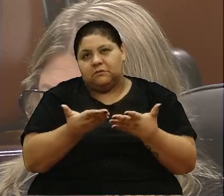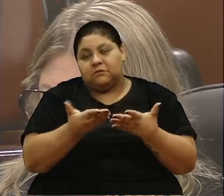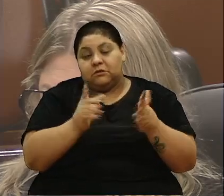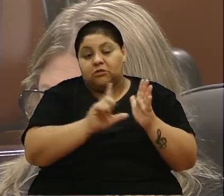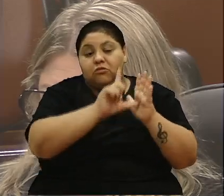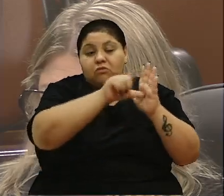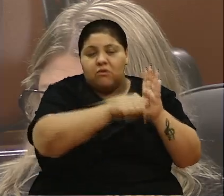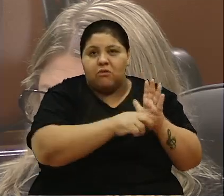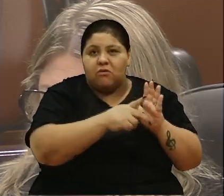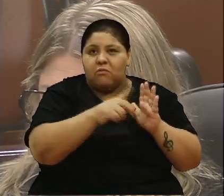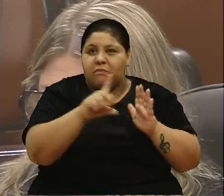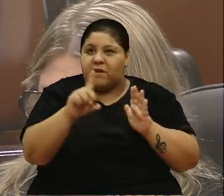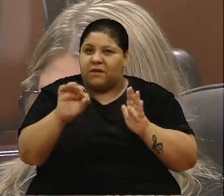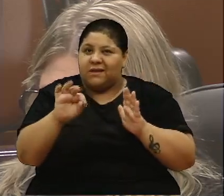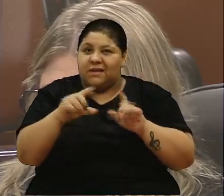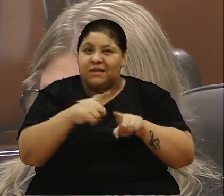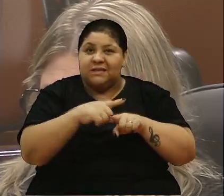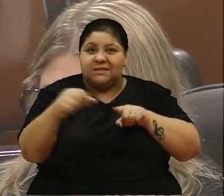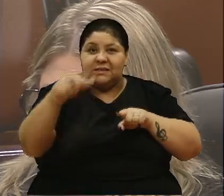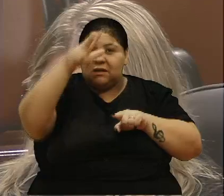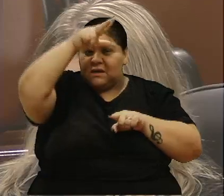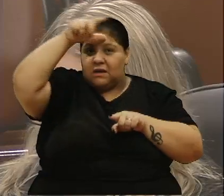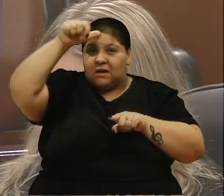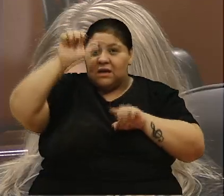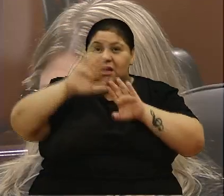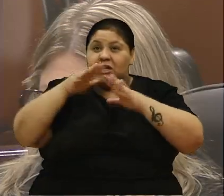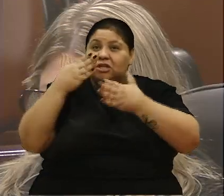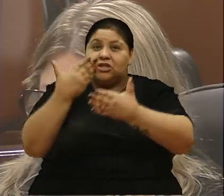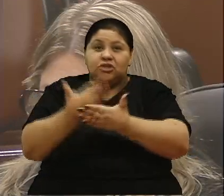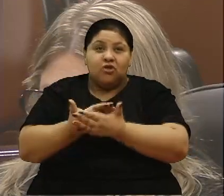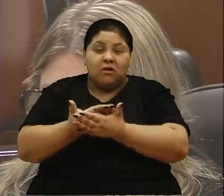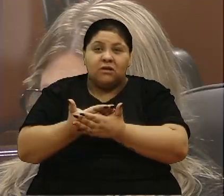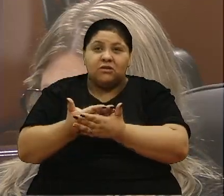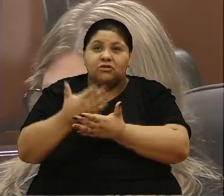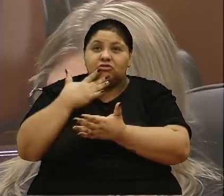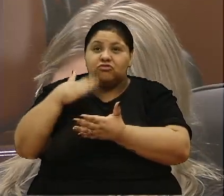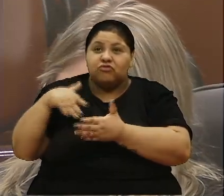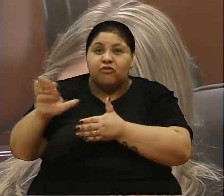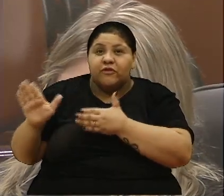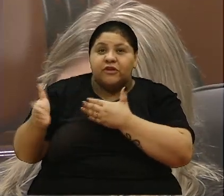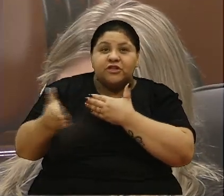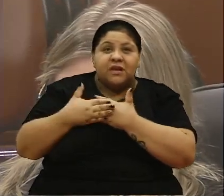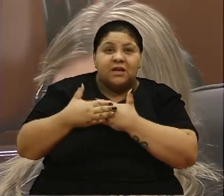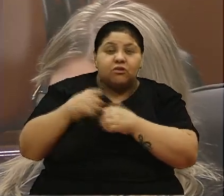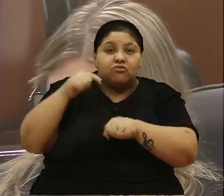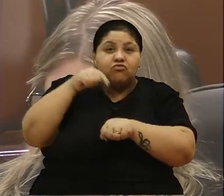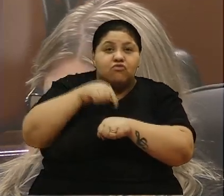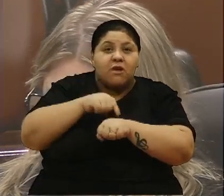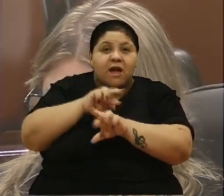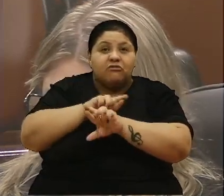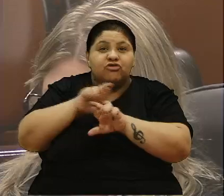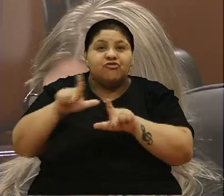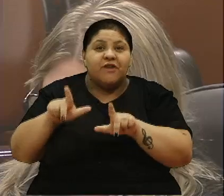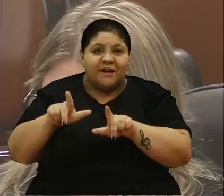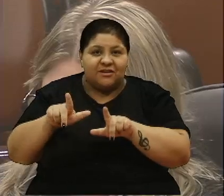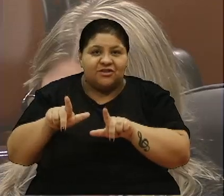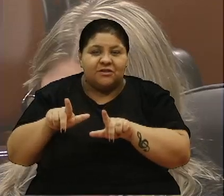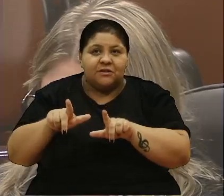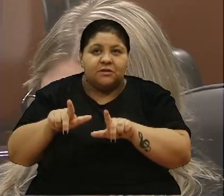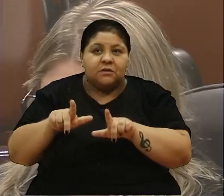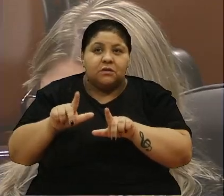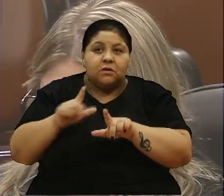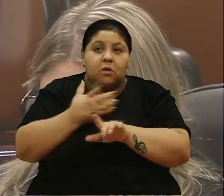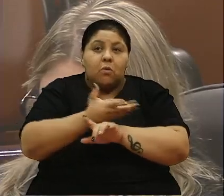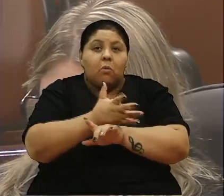Depois que o PDT saiu da prefeitura, as escolas foram fechadas de educação infantil no contraturno. Então, quantas crianças a gente